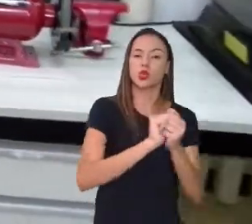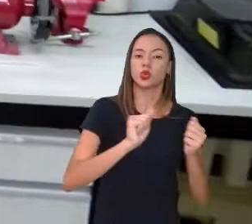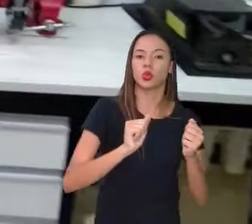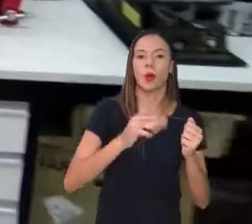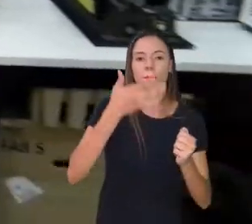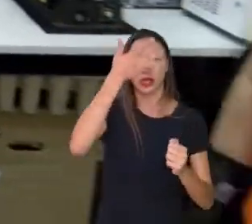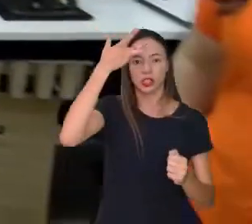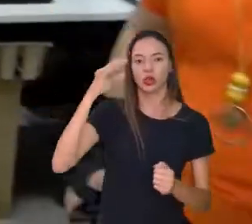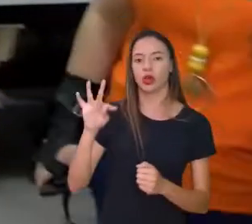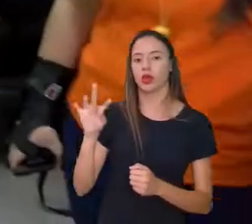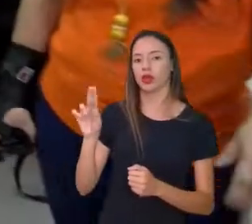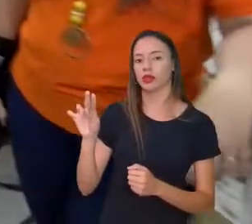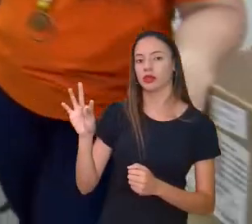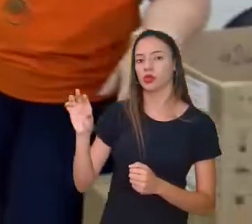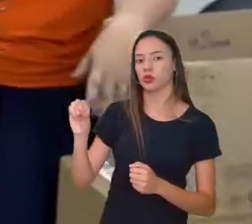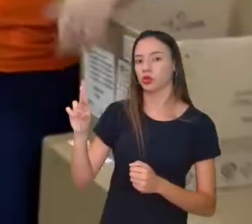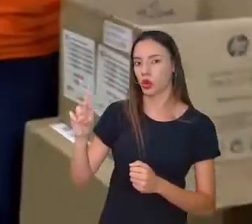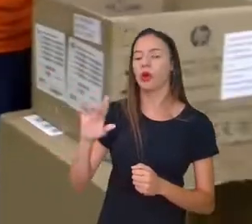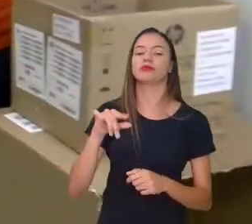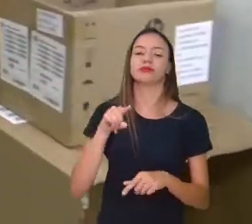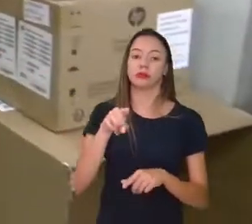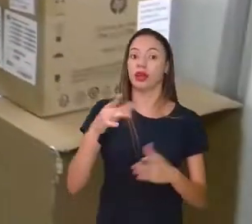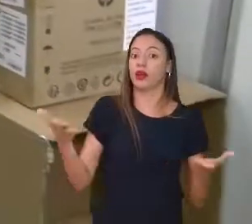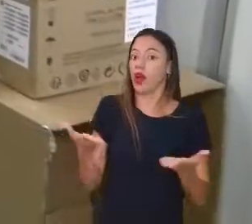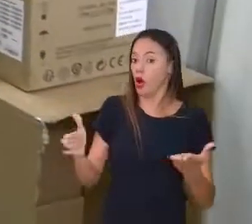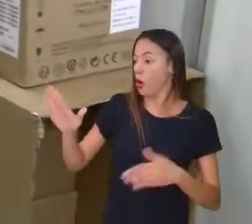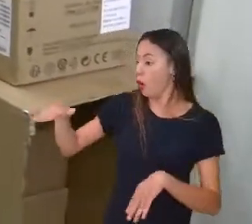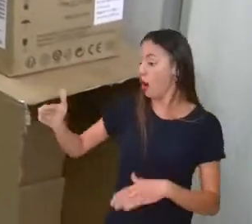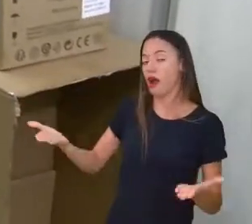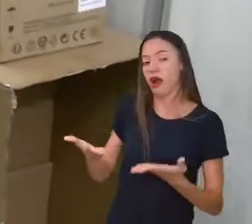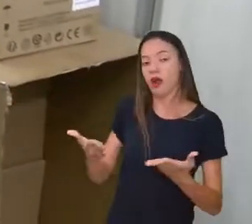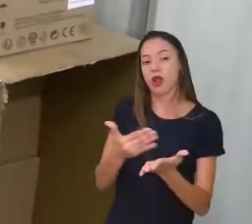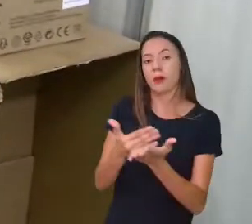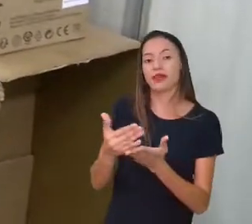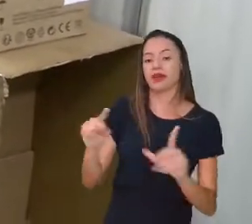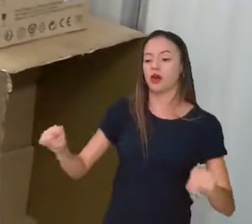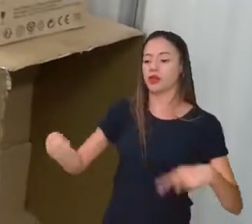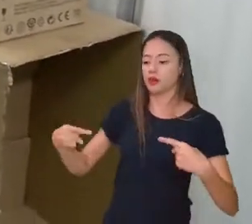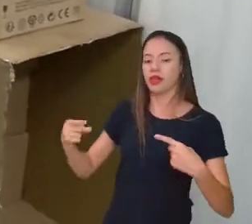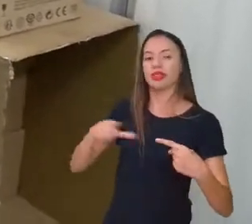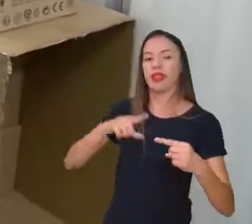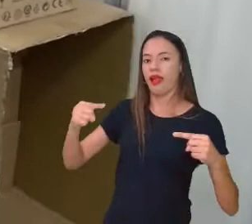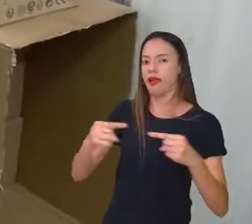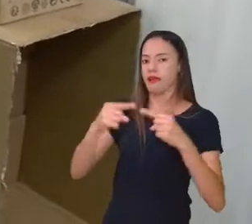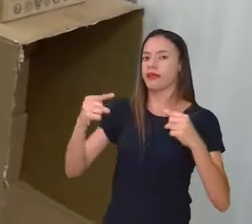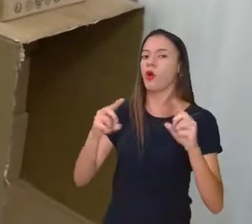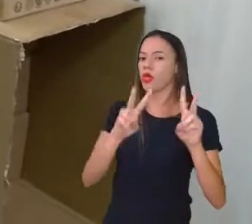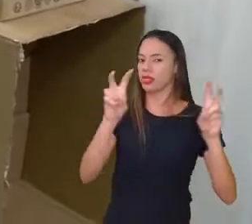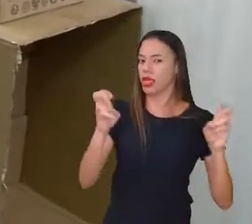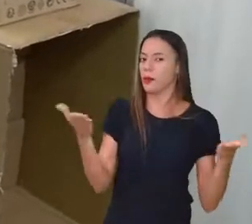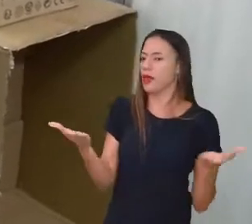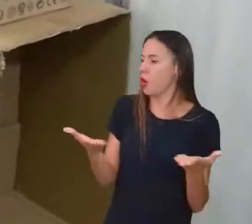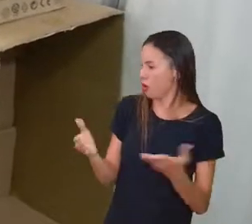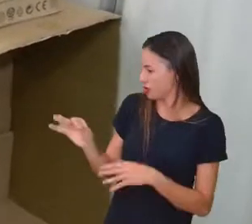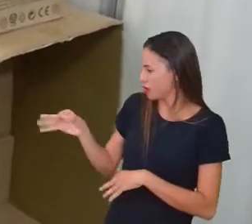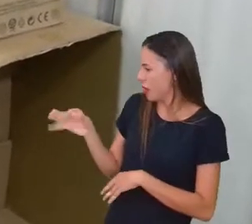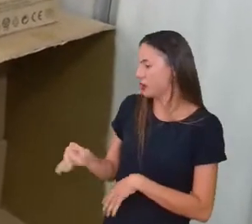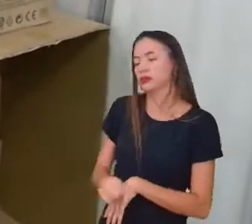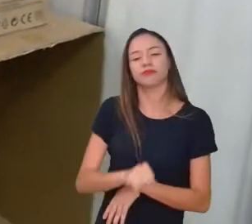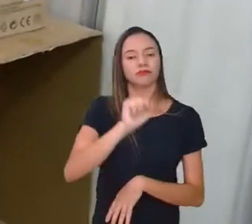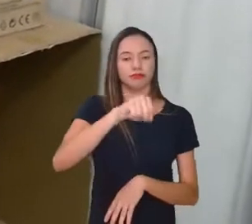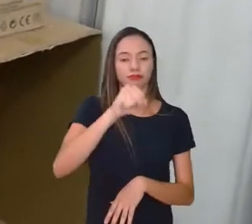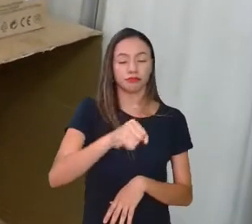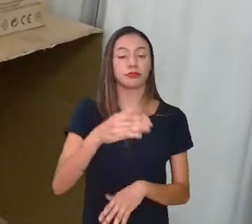gente vai agora entrar nessa parte do desafio que tem a ver com o que a gente trouxe na aula de hoje. Diz aí. Exatamente. O desafio, gente,